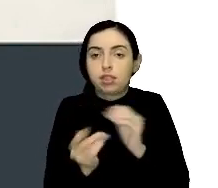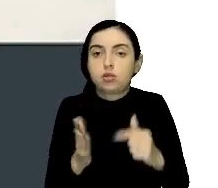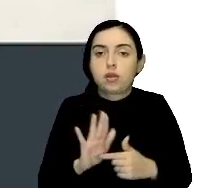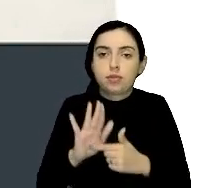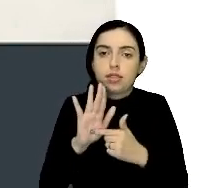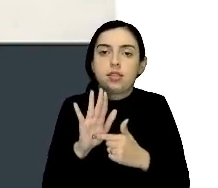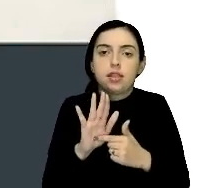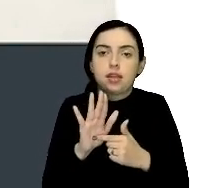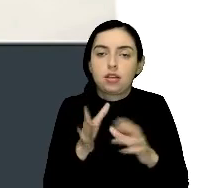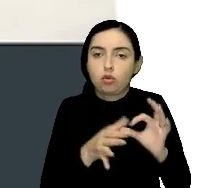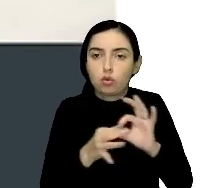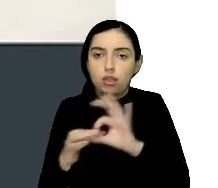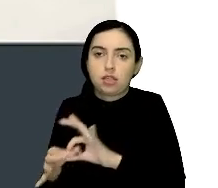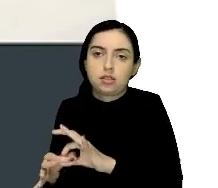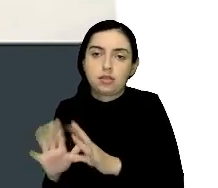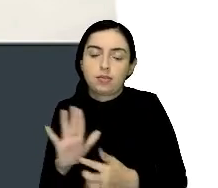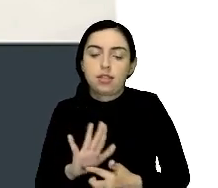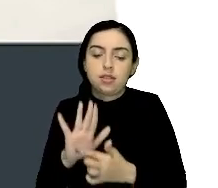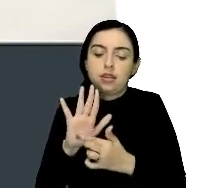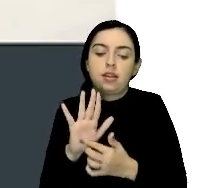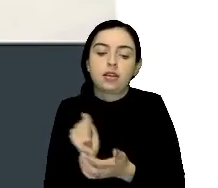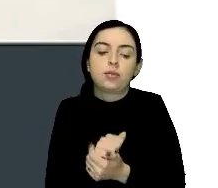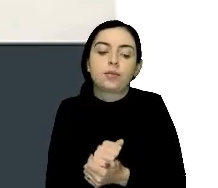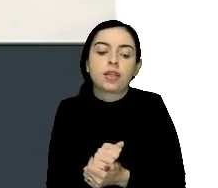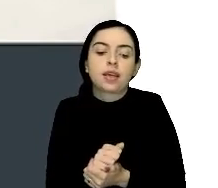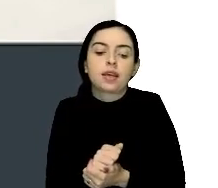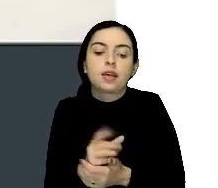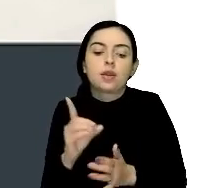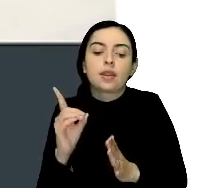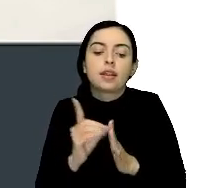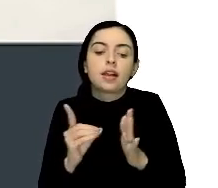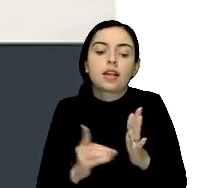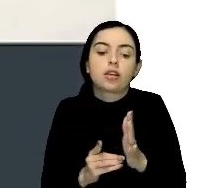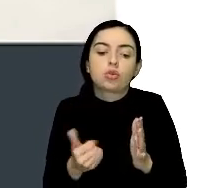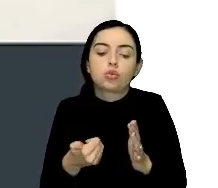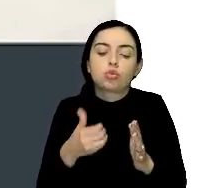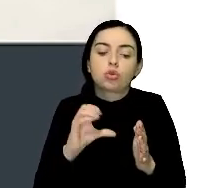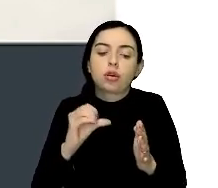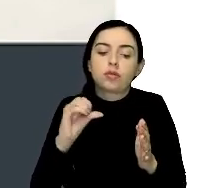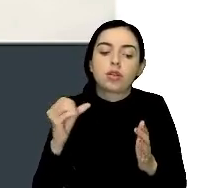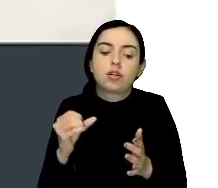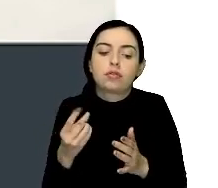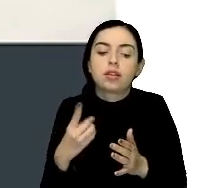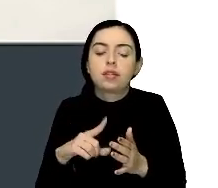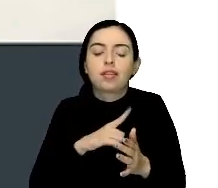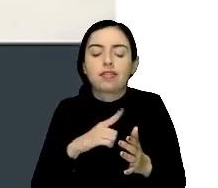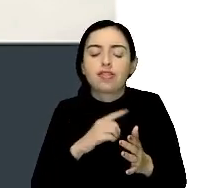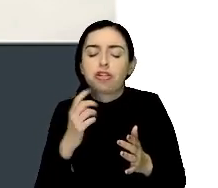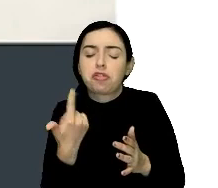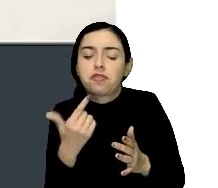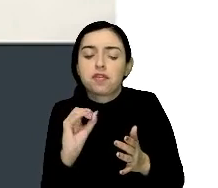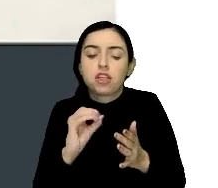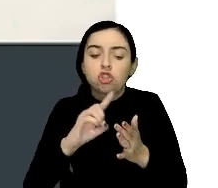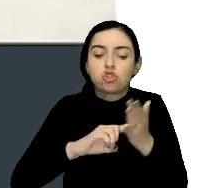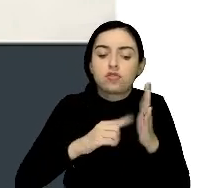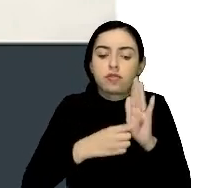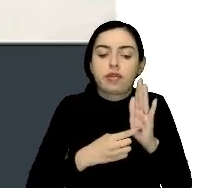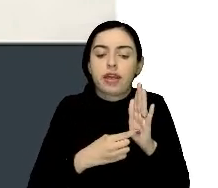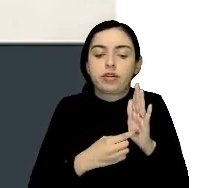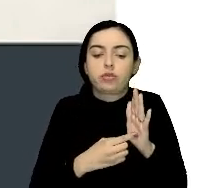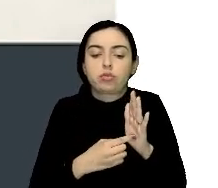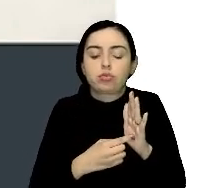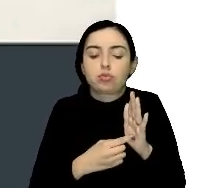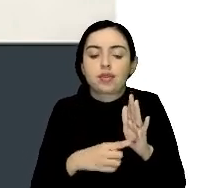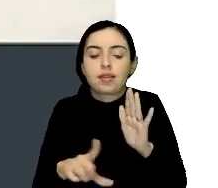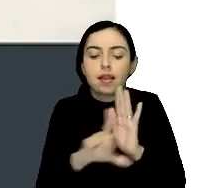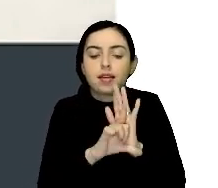decreto 9199 é o que regulamenta a lei, e a gente teve 20 vetos na lei, que é de 25 de maio de 2017,